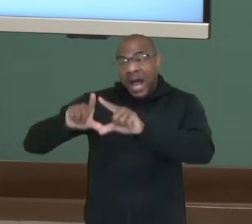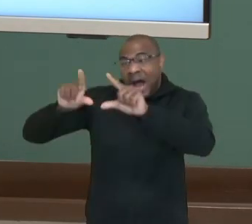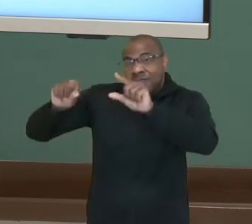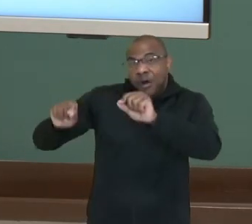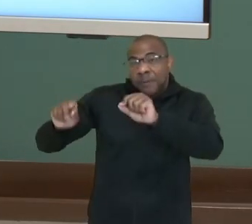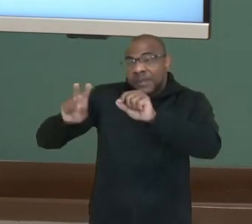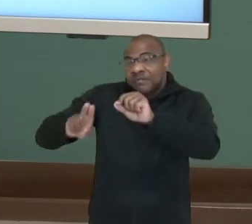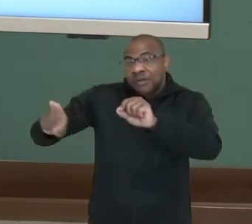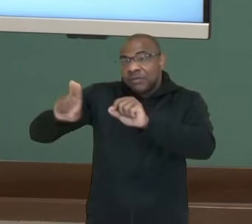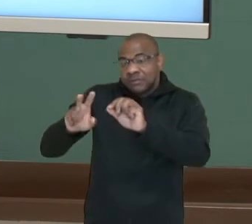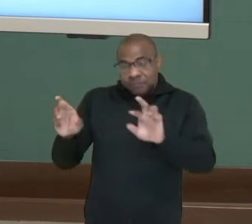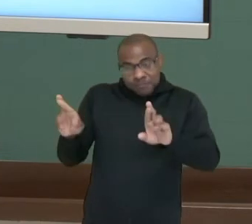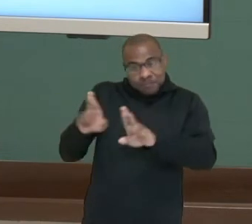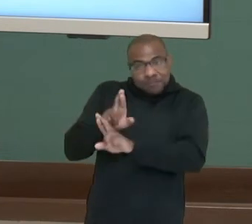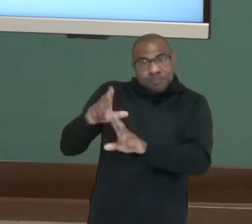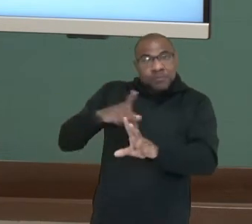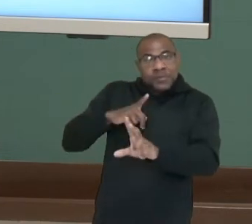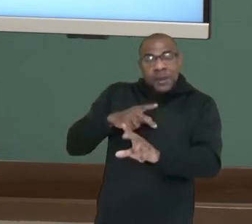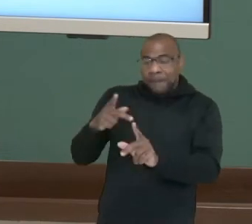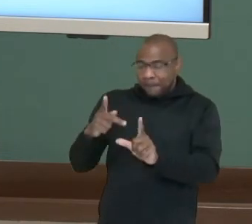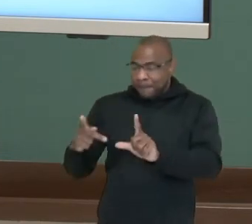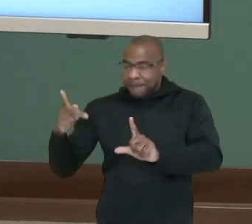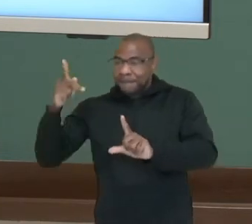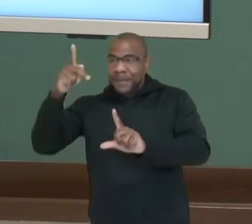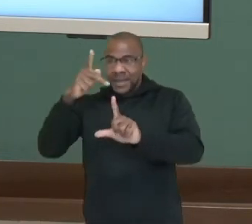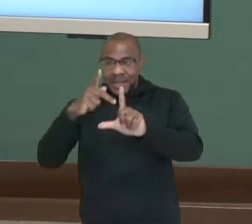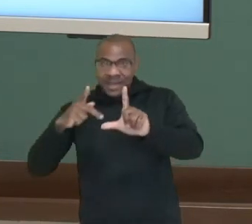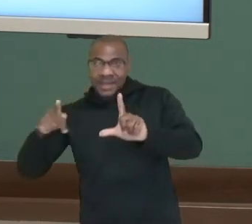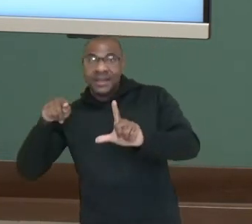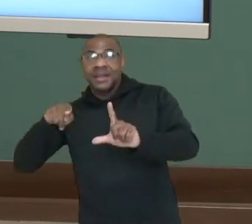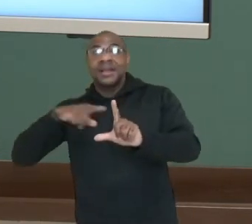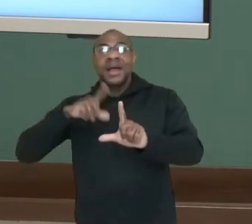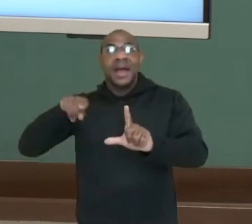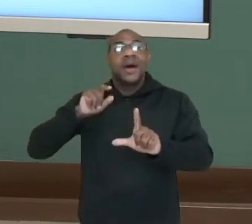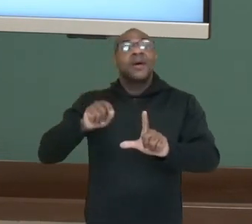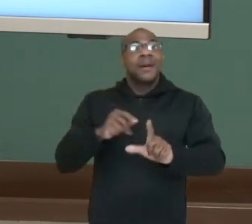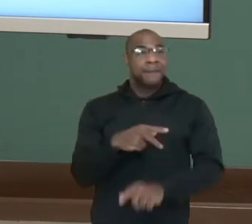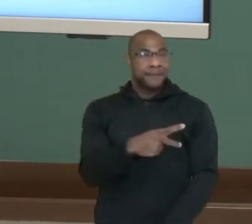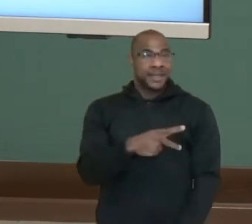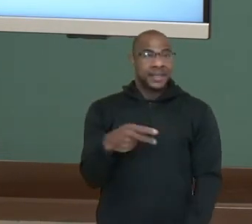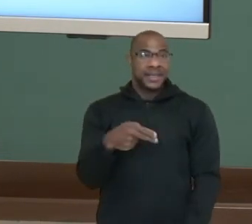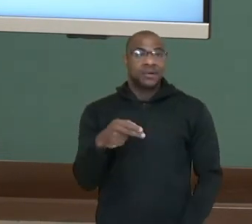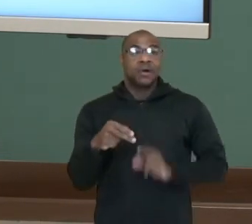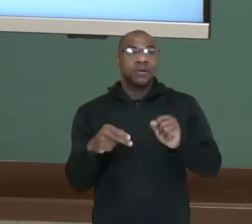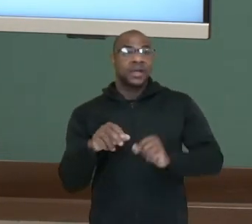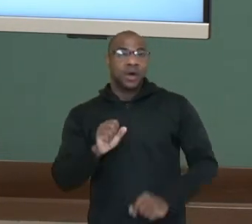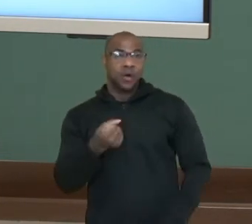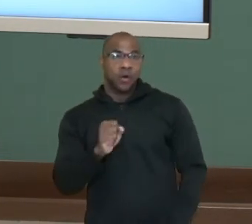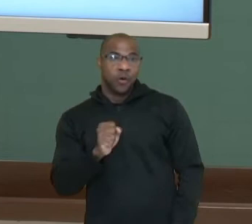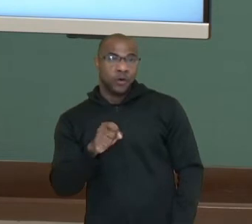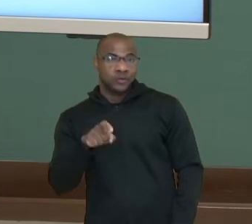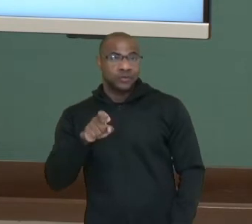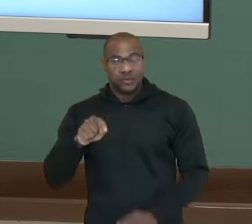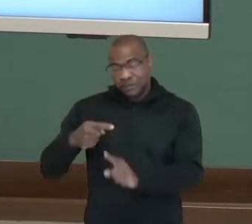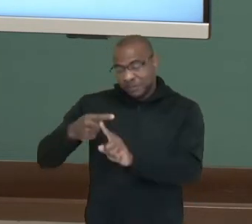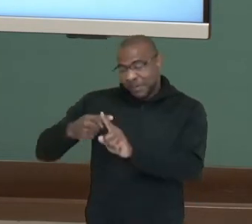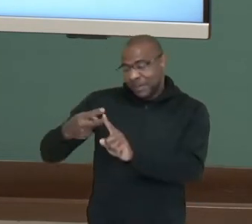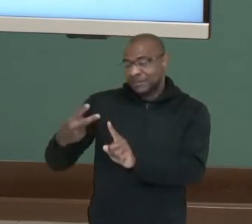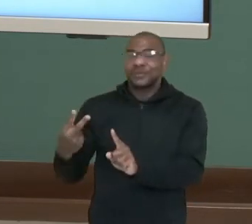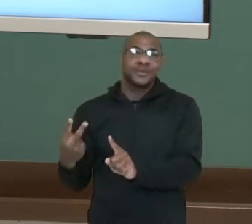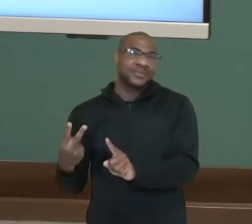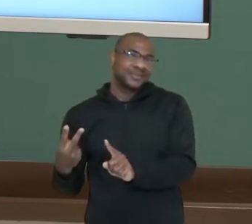vai relacionar o perímetro dessa figura aqui é P igual 8x mais 2. Essa é a